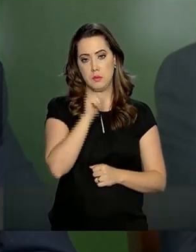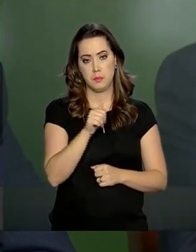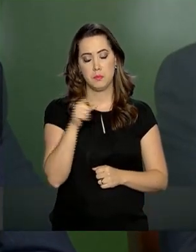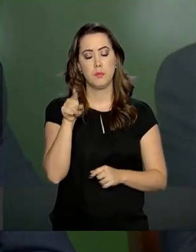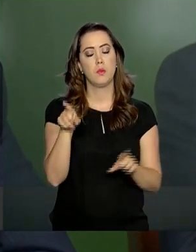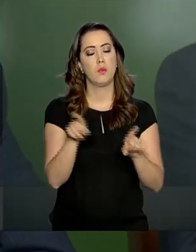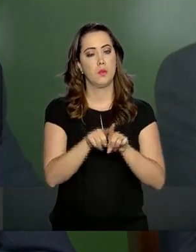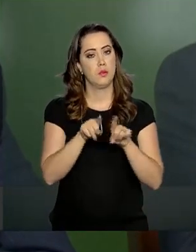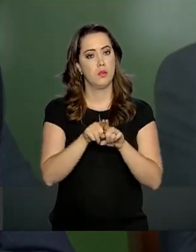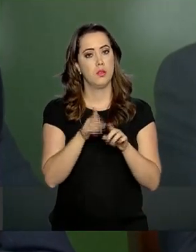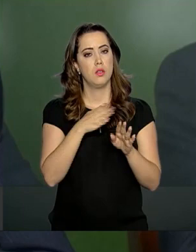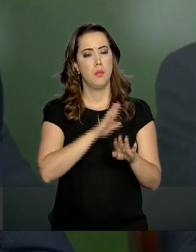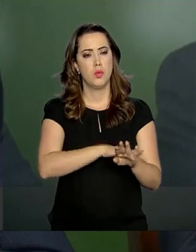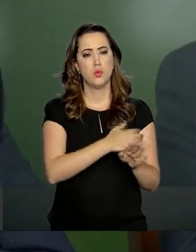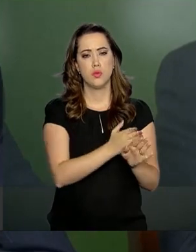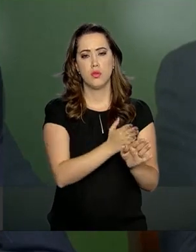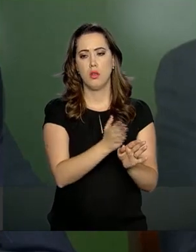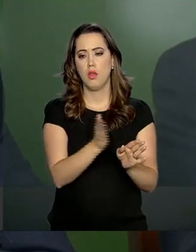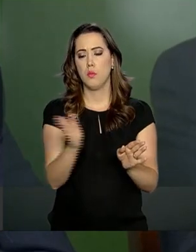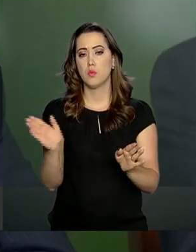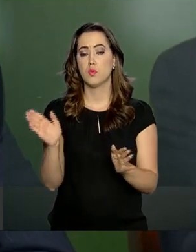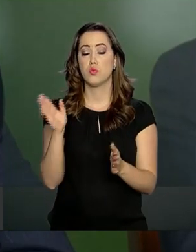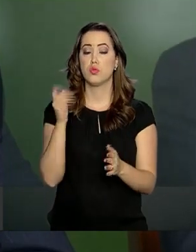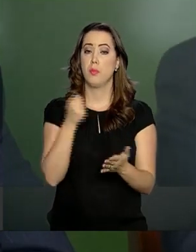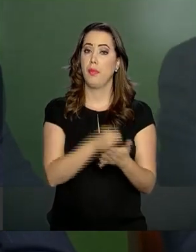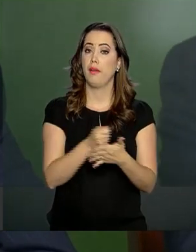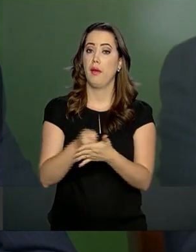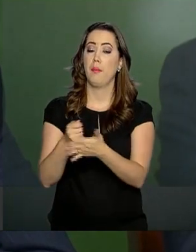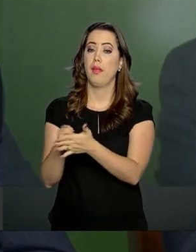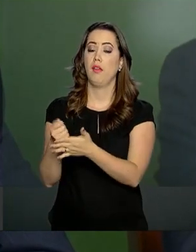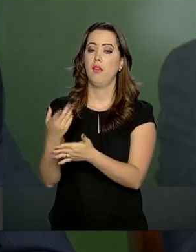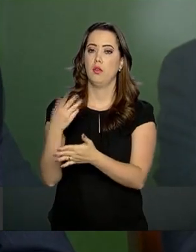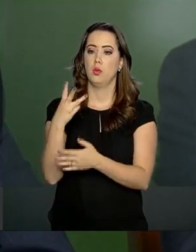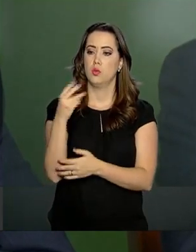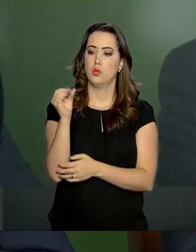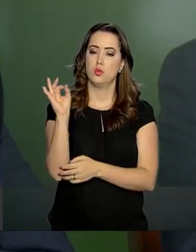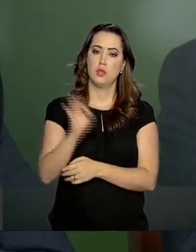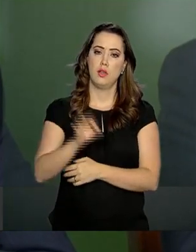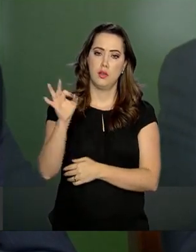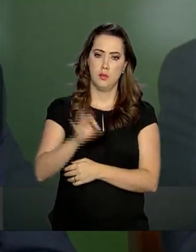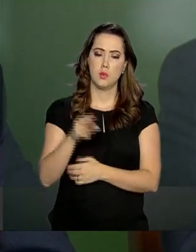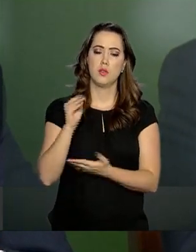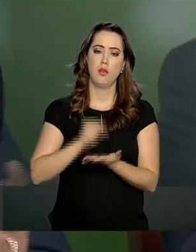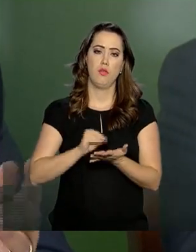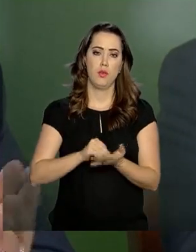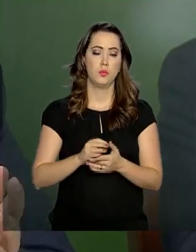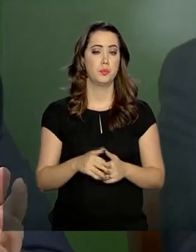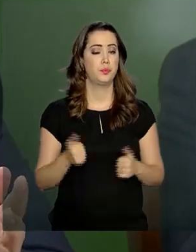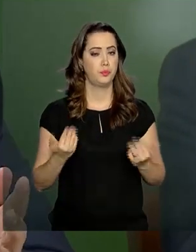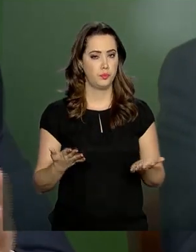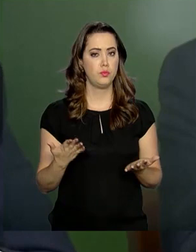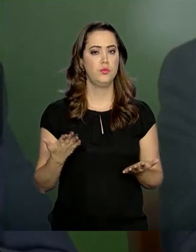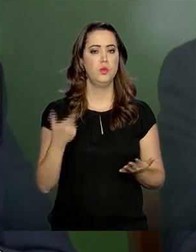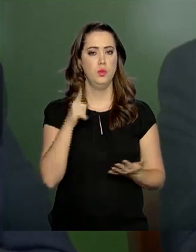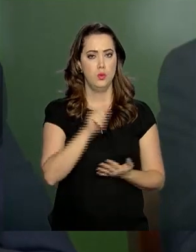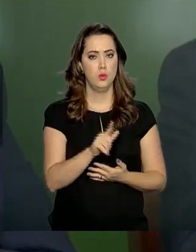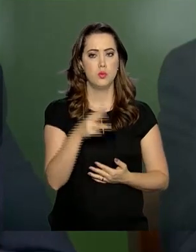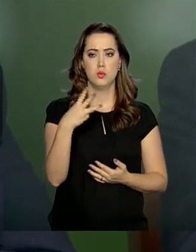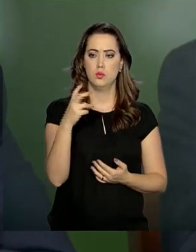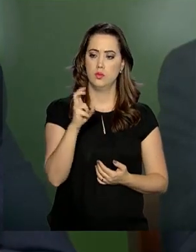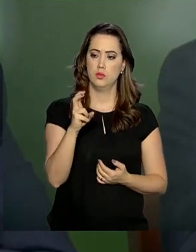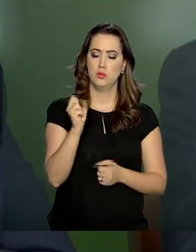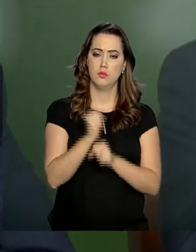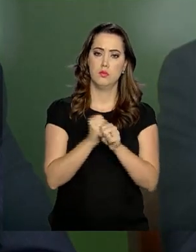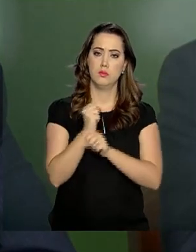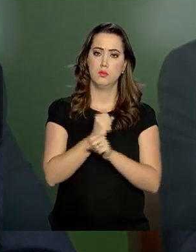além de um pedágio de 30% do tempo de contribuição faltante para completar os 35